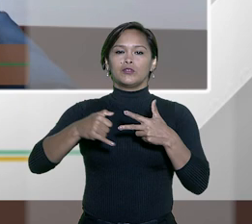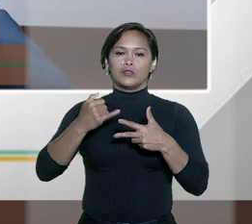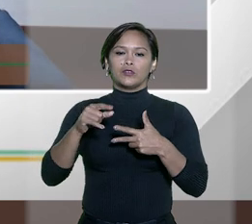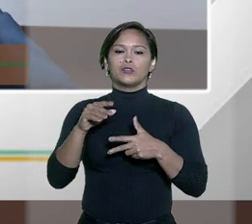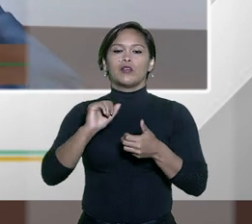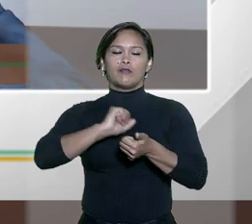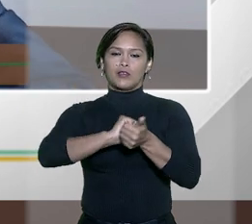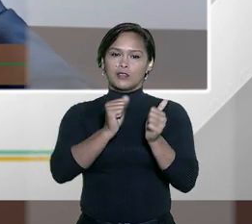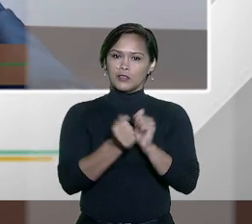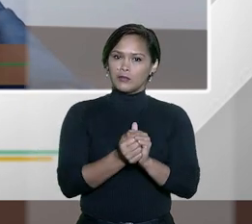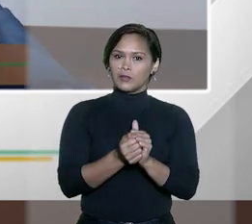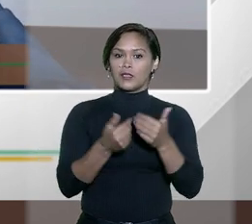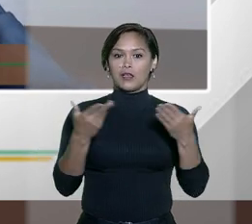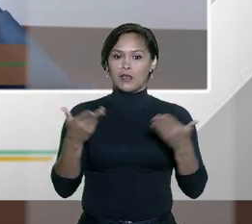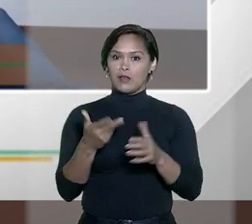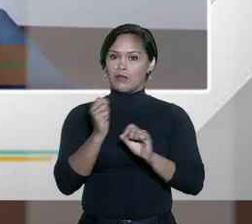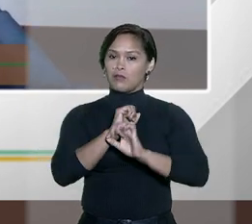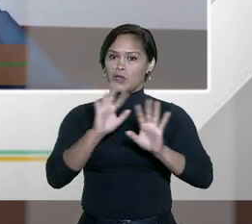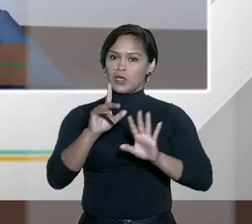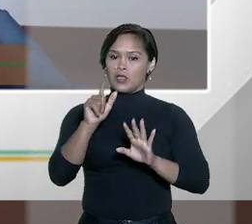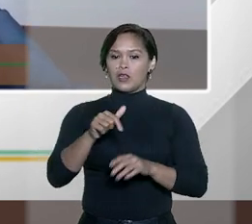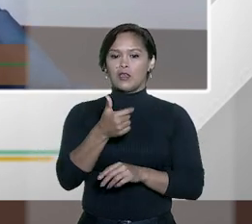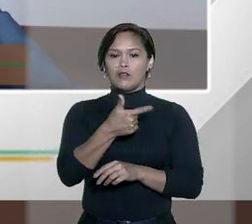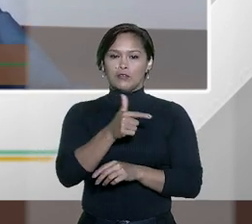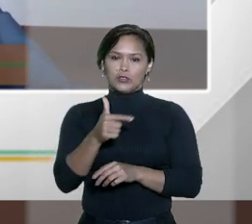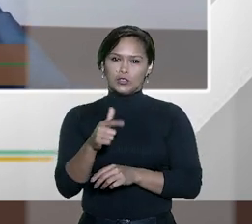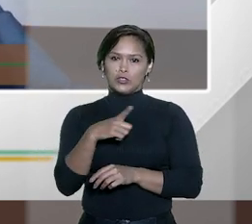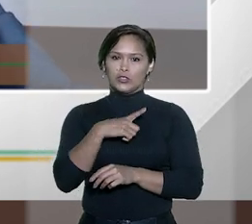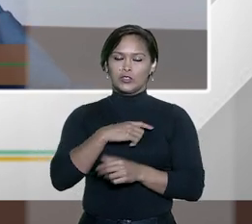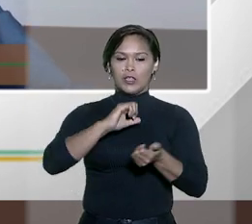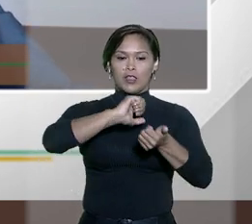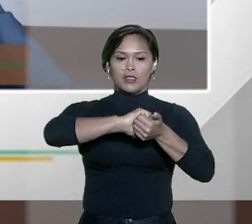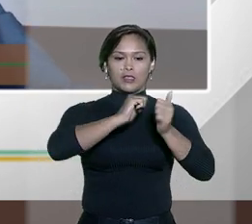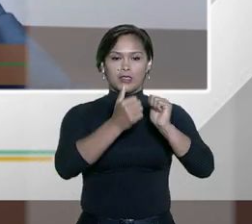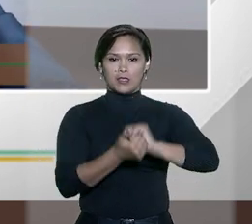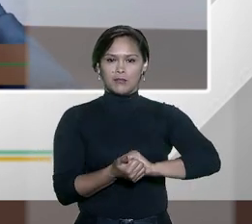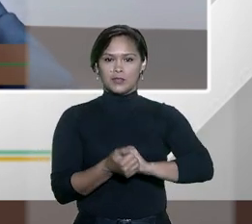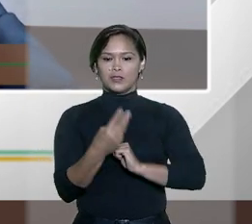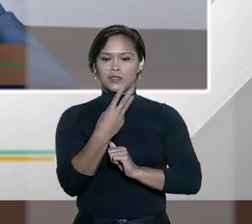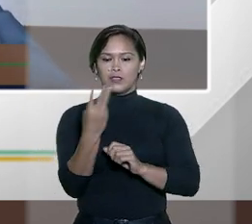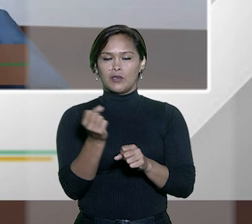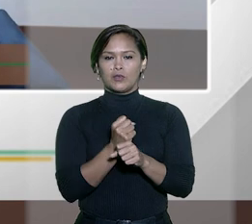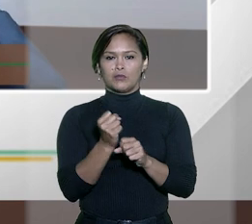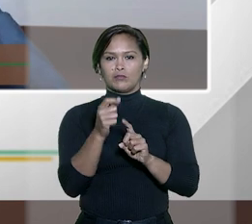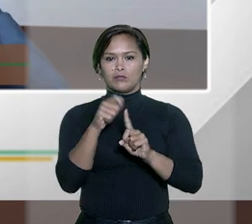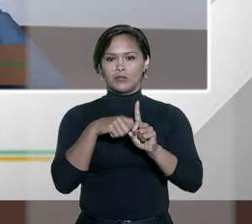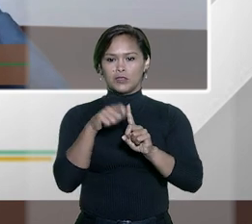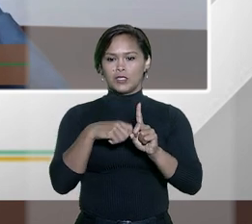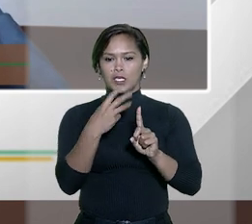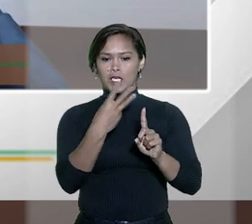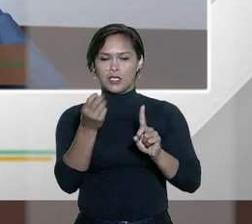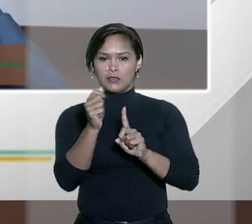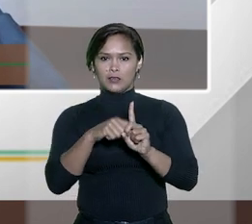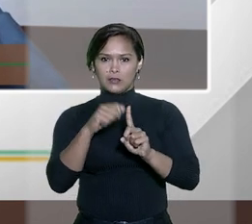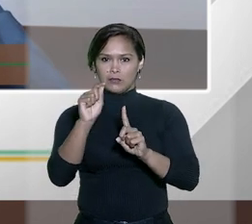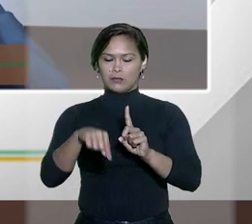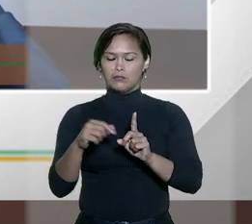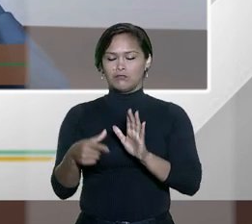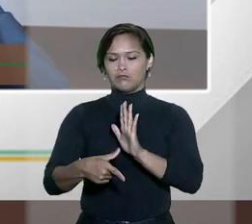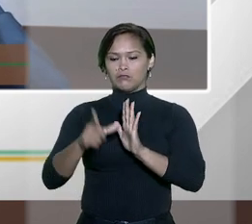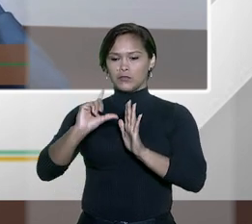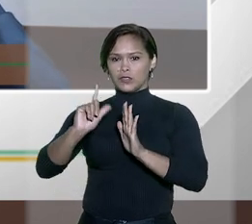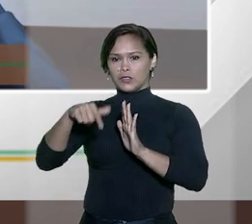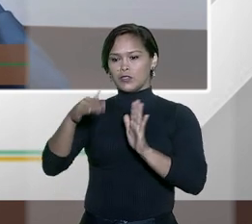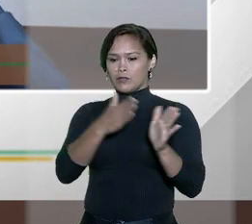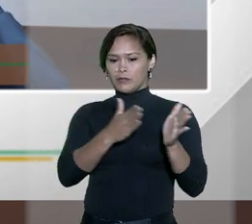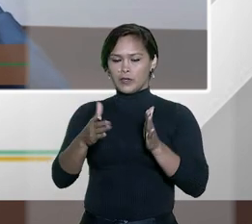isso, enfim, né? Agora é claro, né? Em 22 a gente tem aí 3 meses, enfim, de